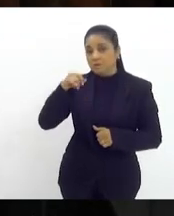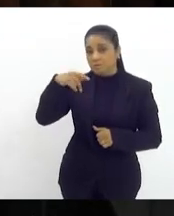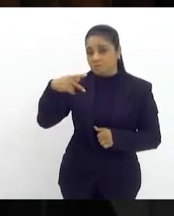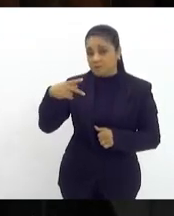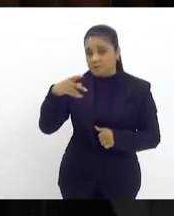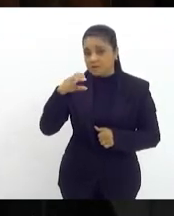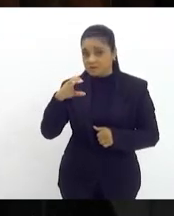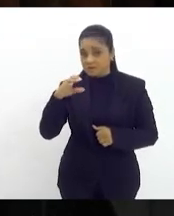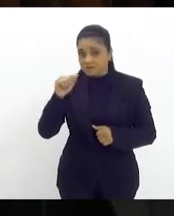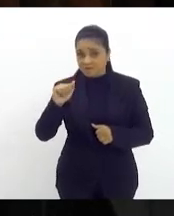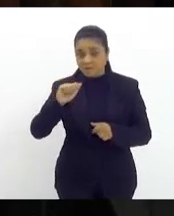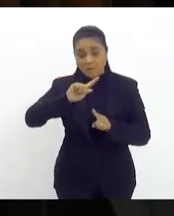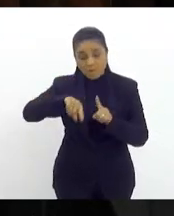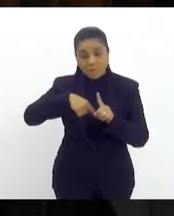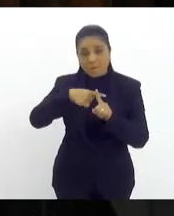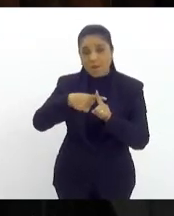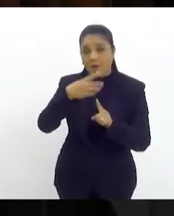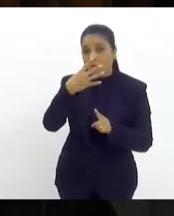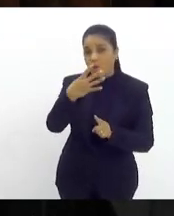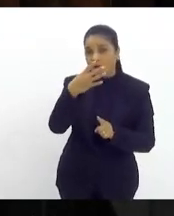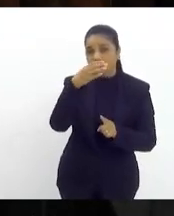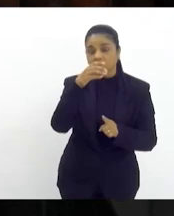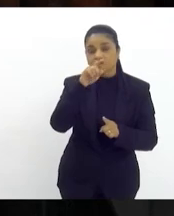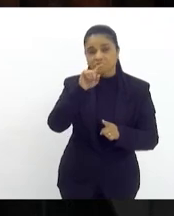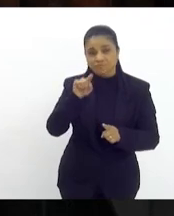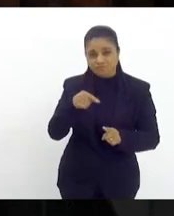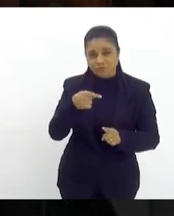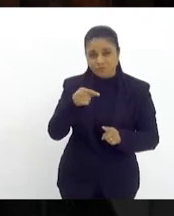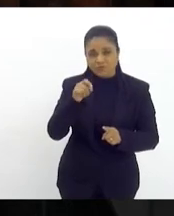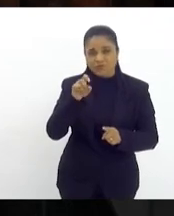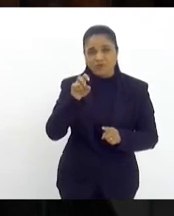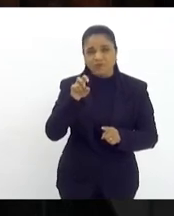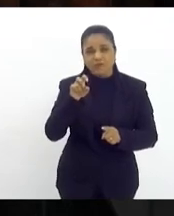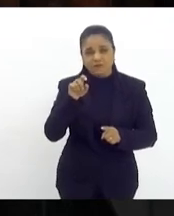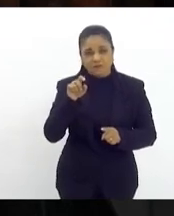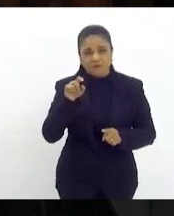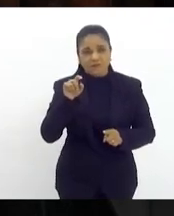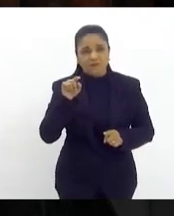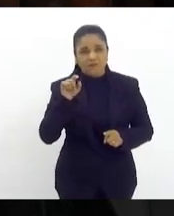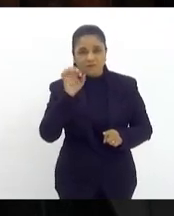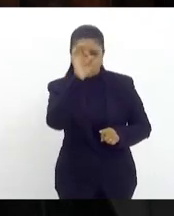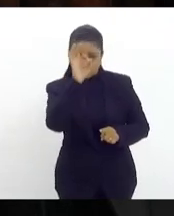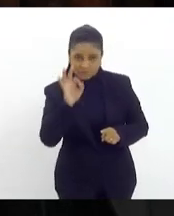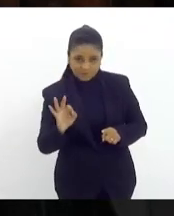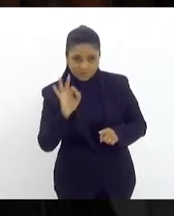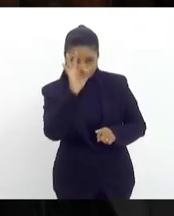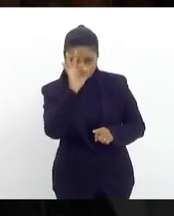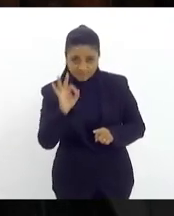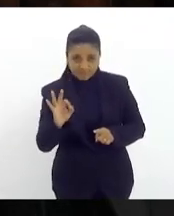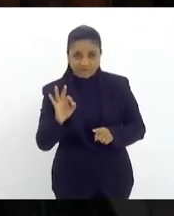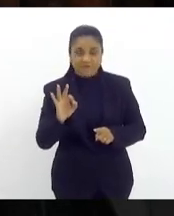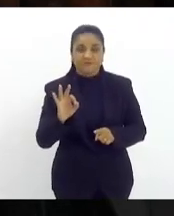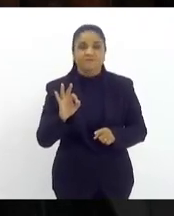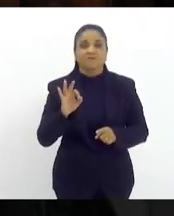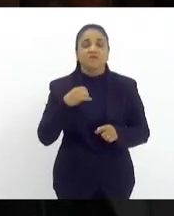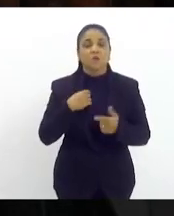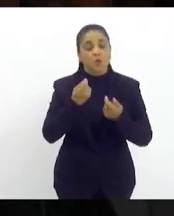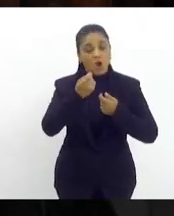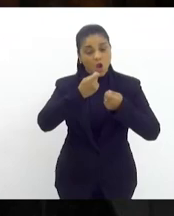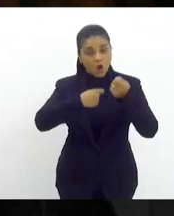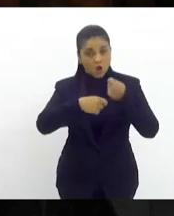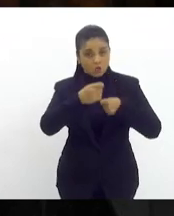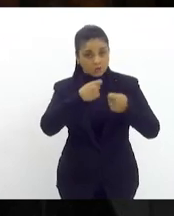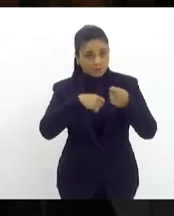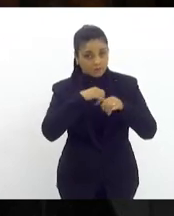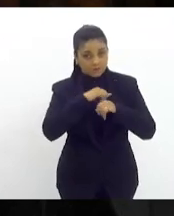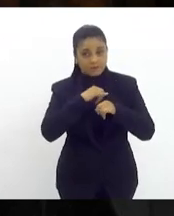quatro pontos percentuais de juros reais ensinam os economistas